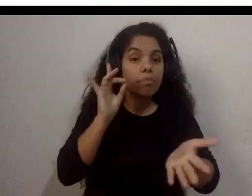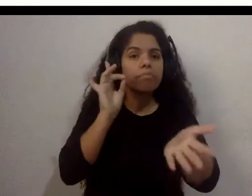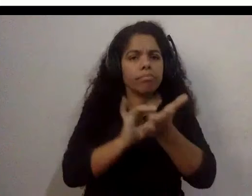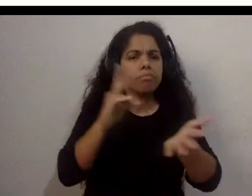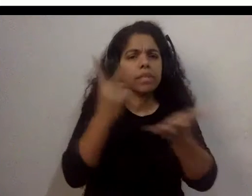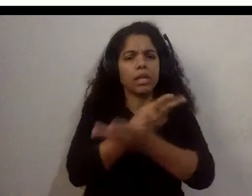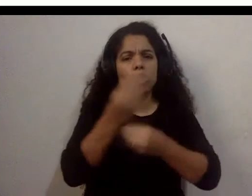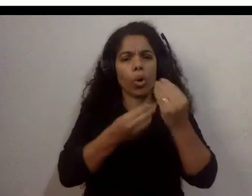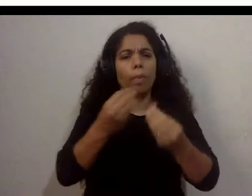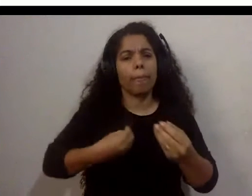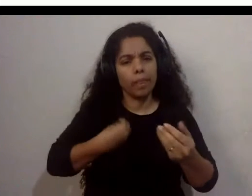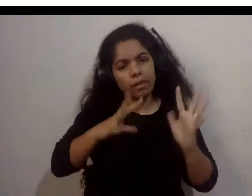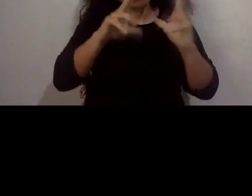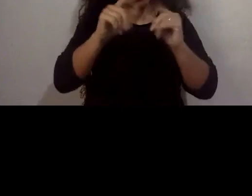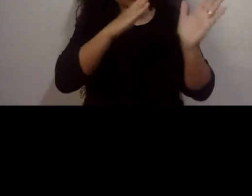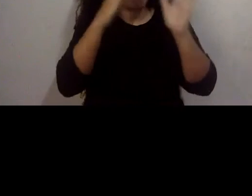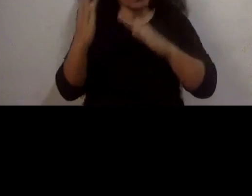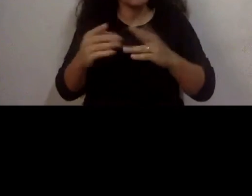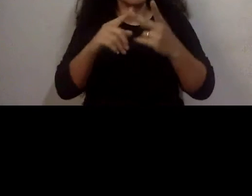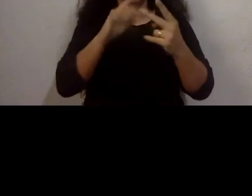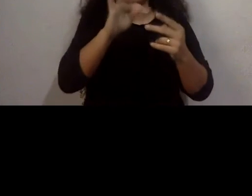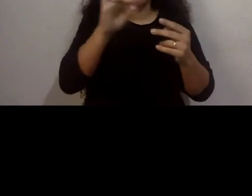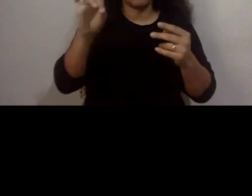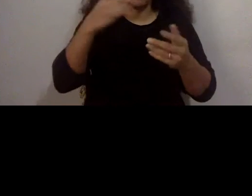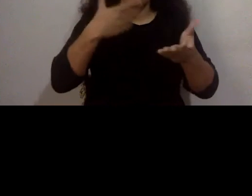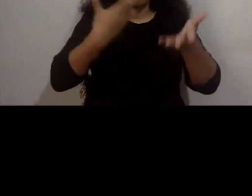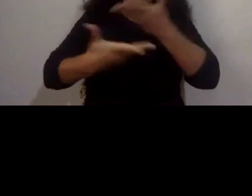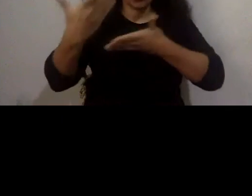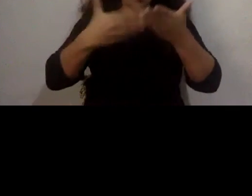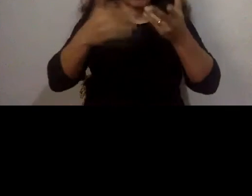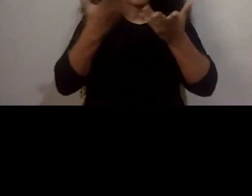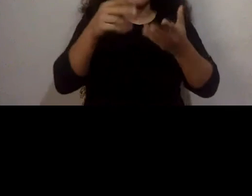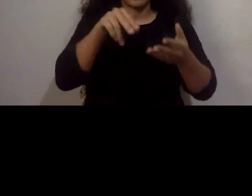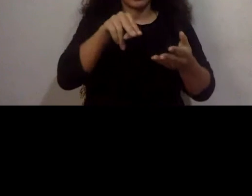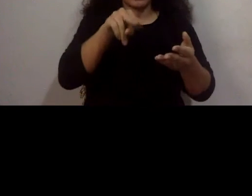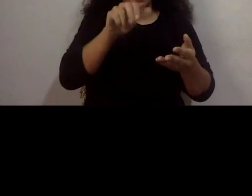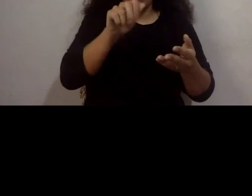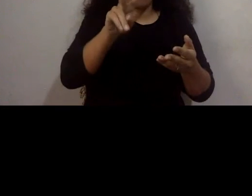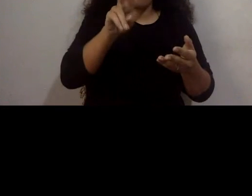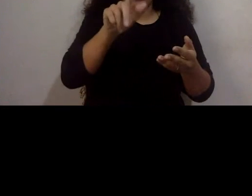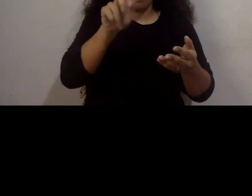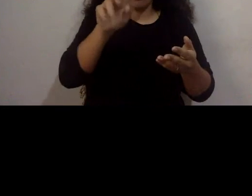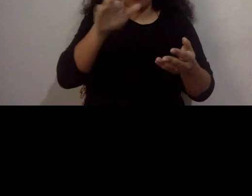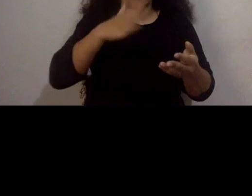funciona todo esse processo de TDD. Então eu vou compartilhar o meu navegador aqui. Deixa eu ver.